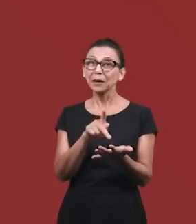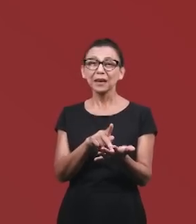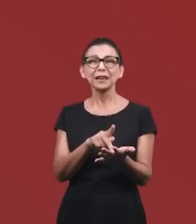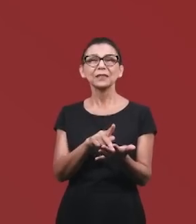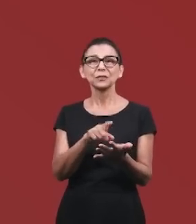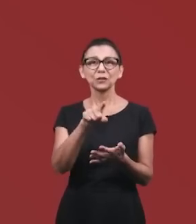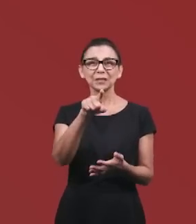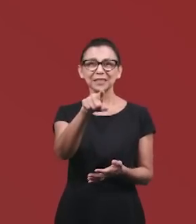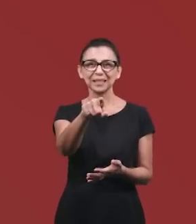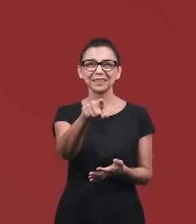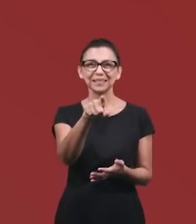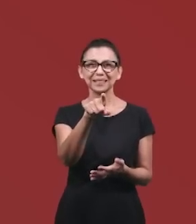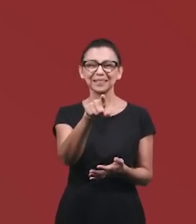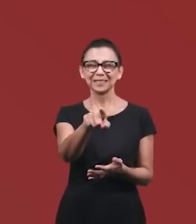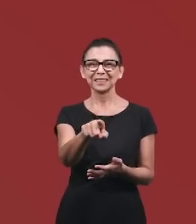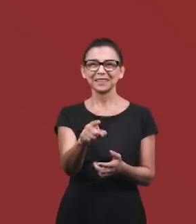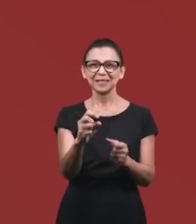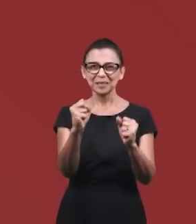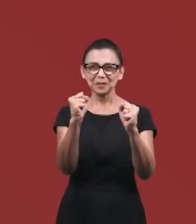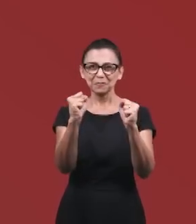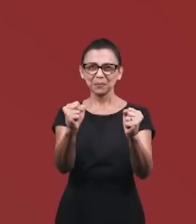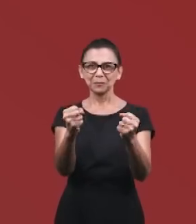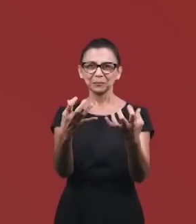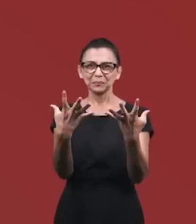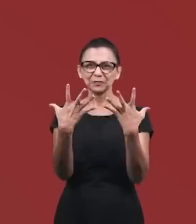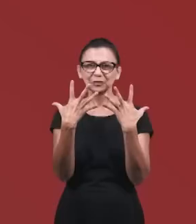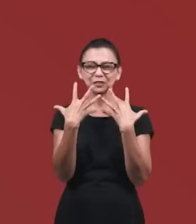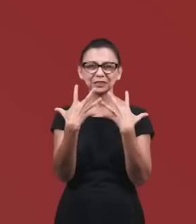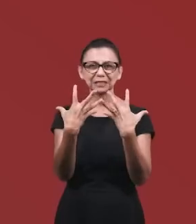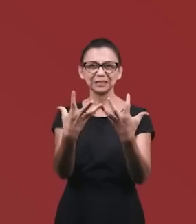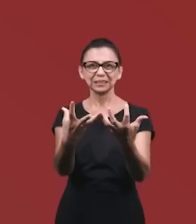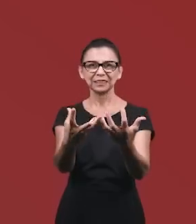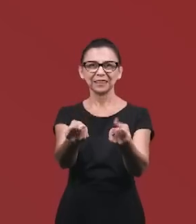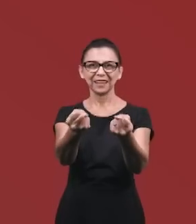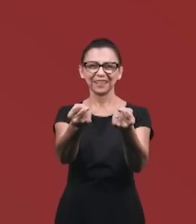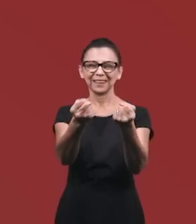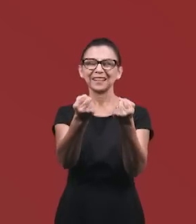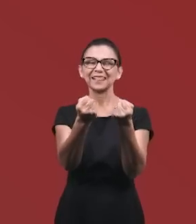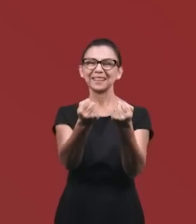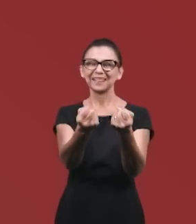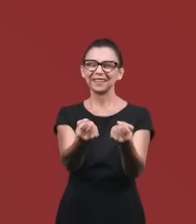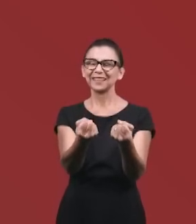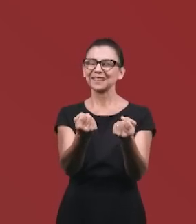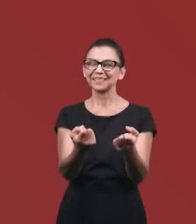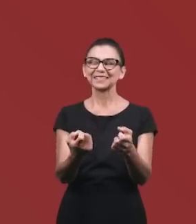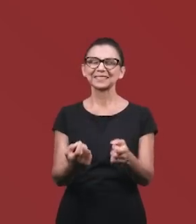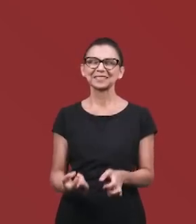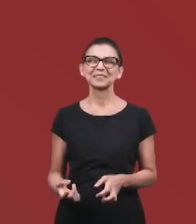verdadeiro que o homem pode ter.